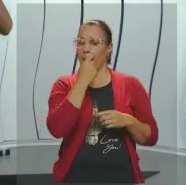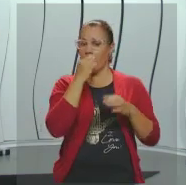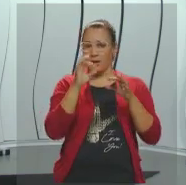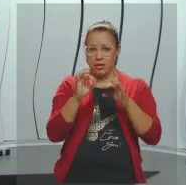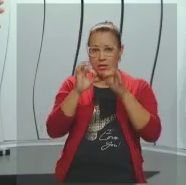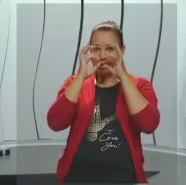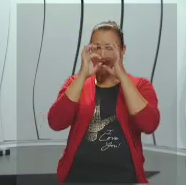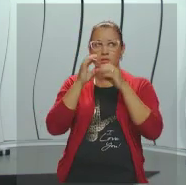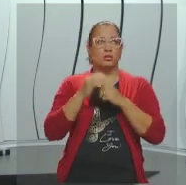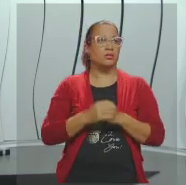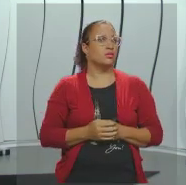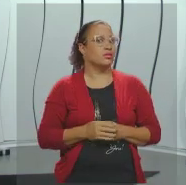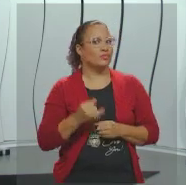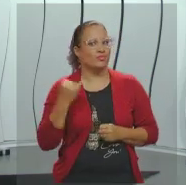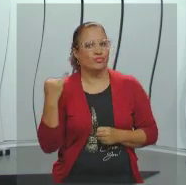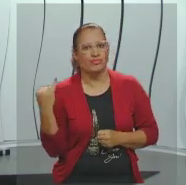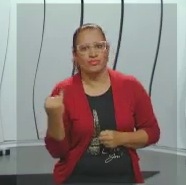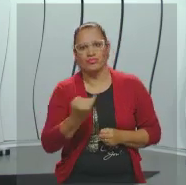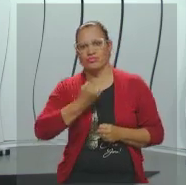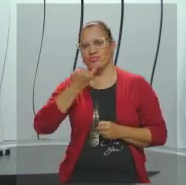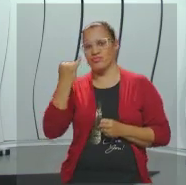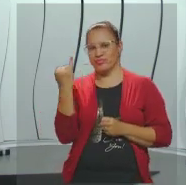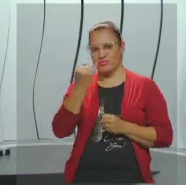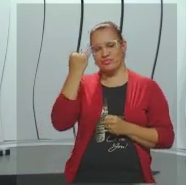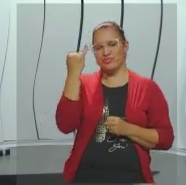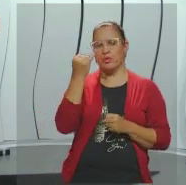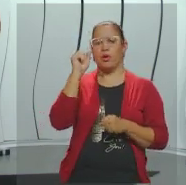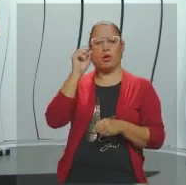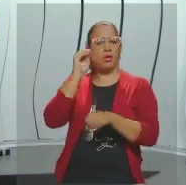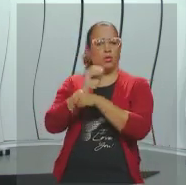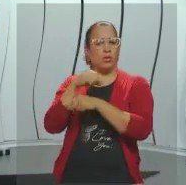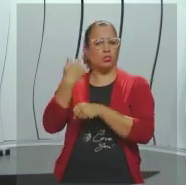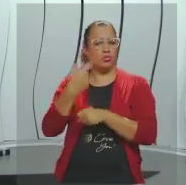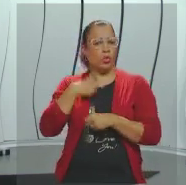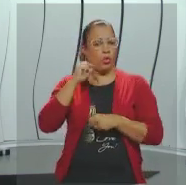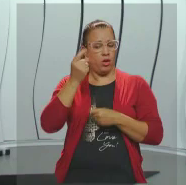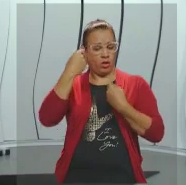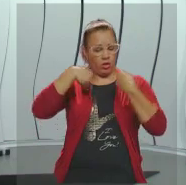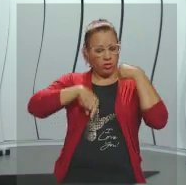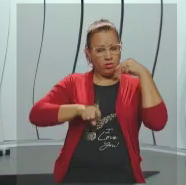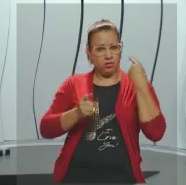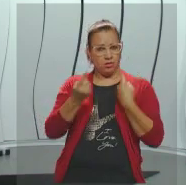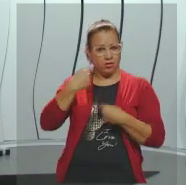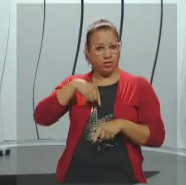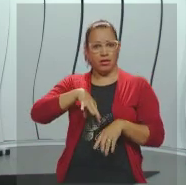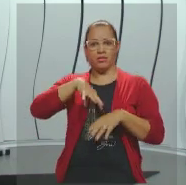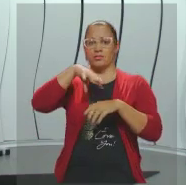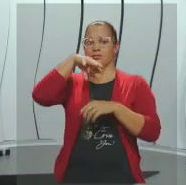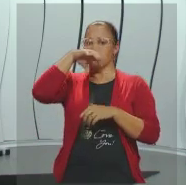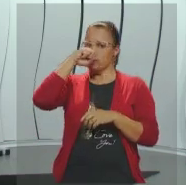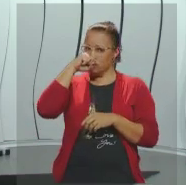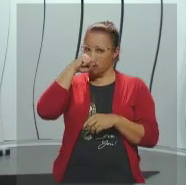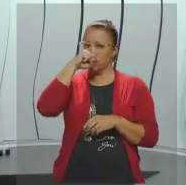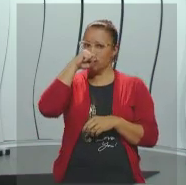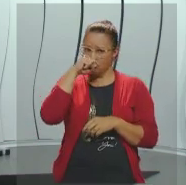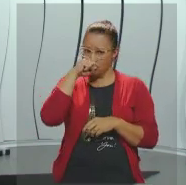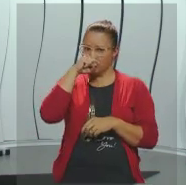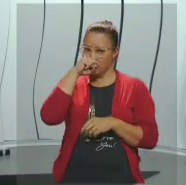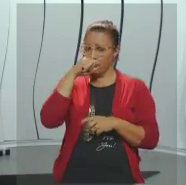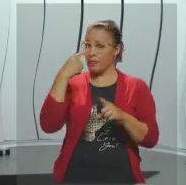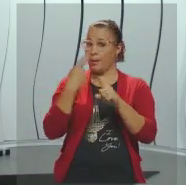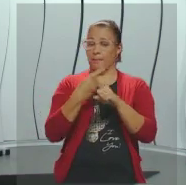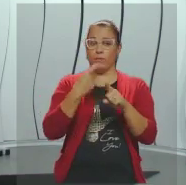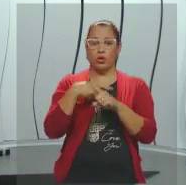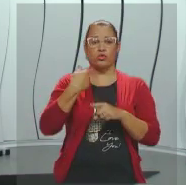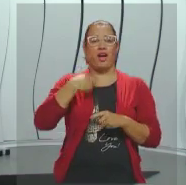são importantíssimos para ajudar a proteger o nosso sistema respiratório, proteger o nosso corpo internamente, então. Porque o